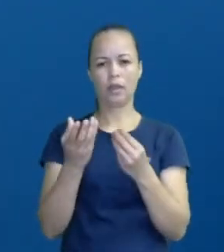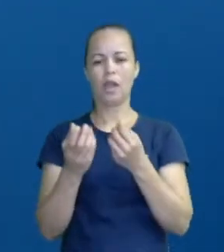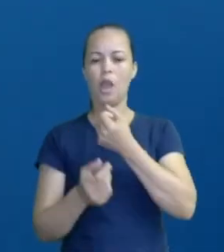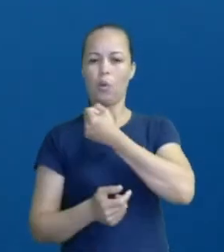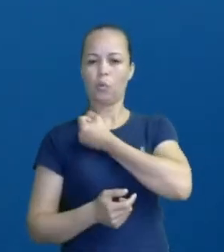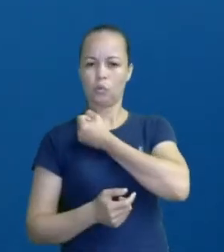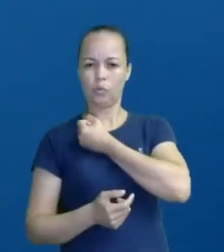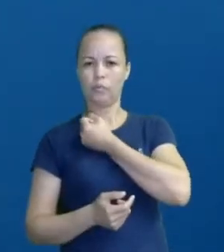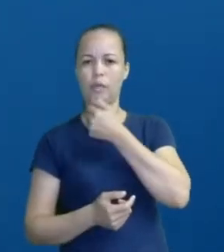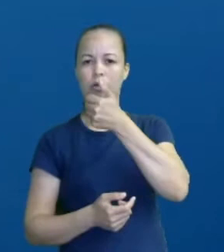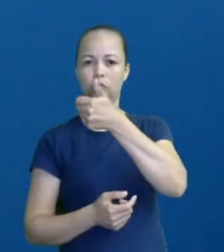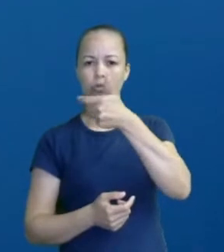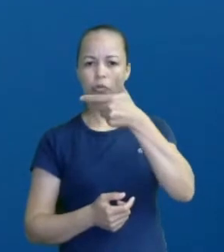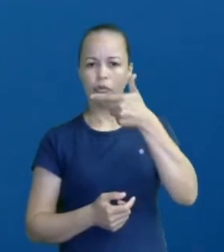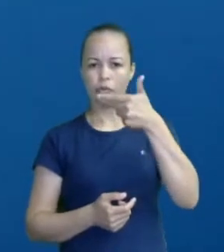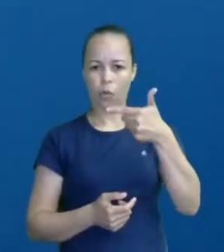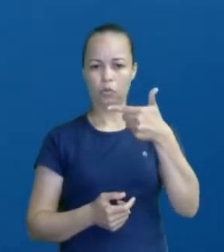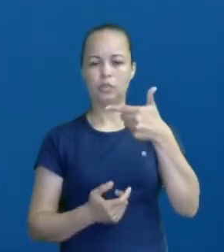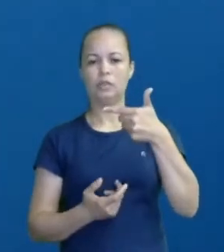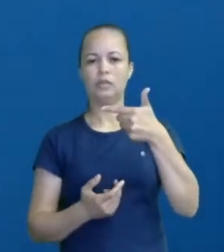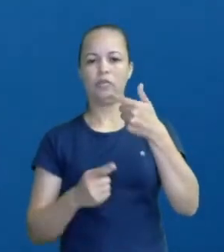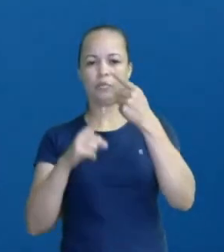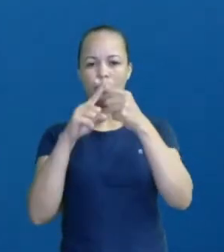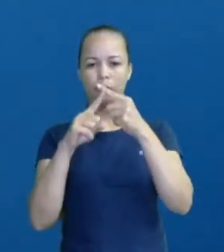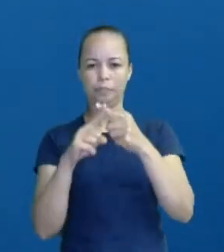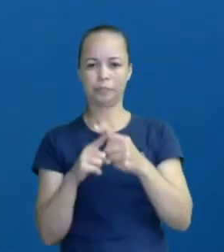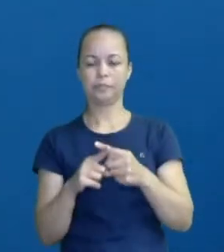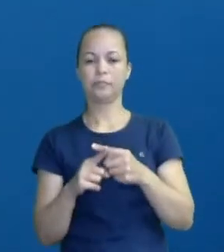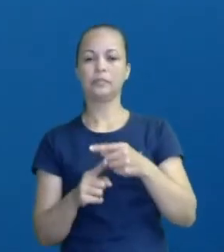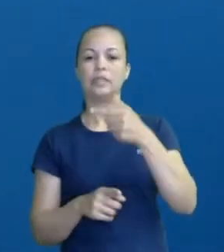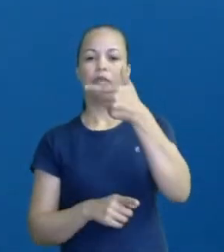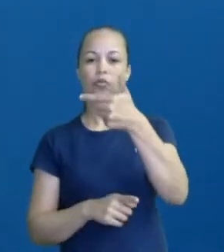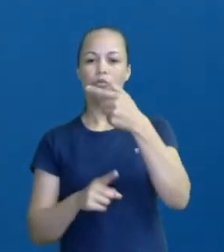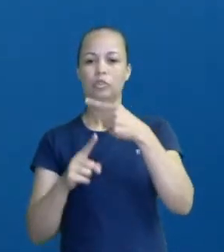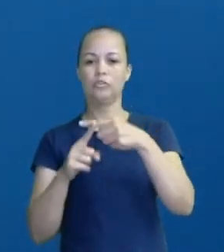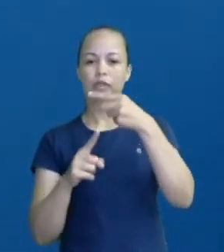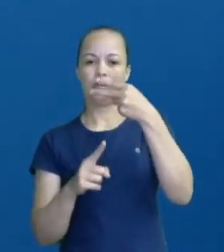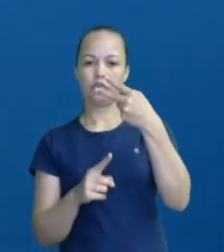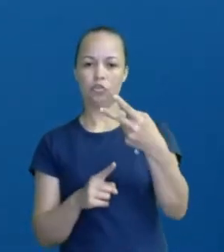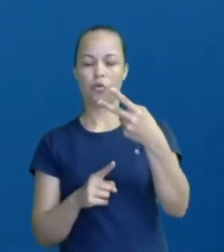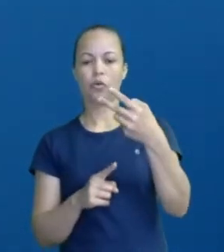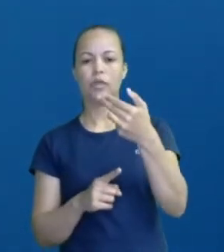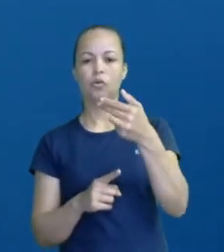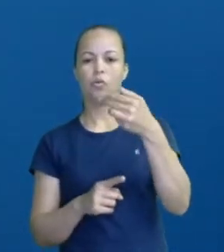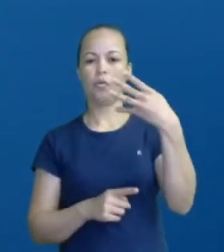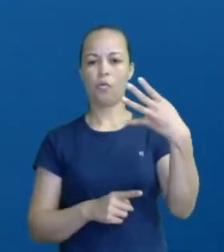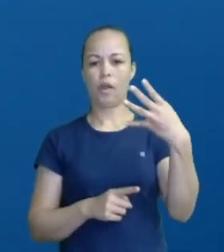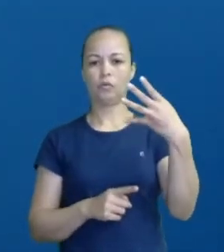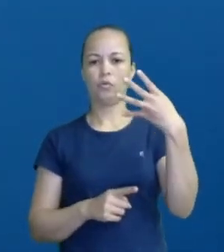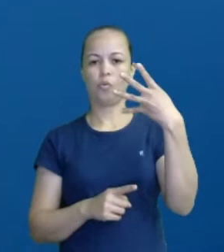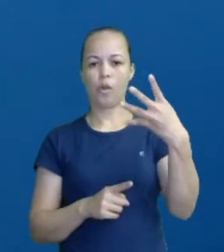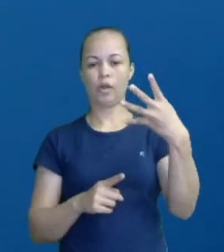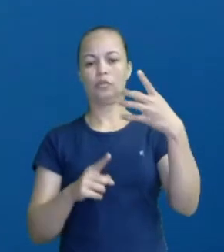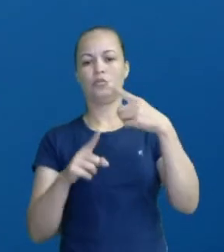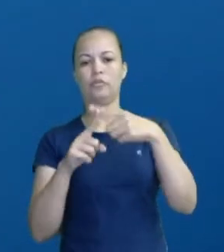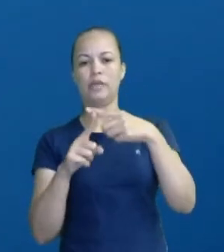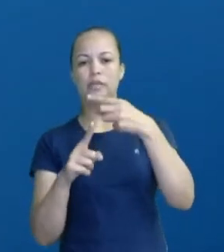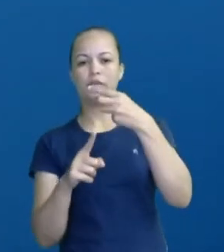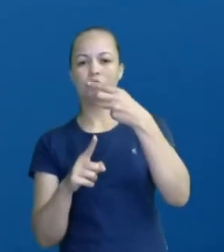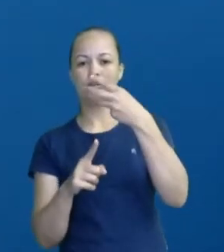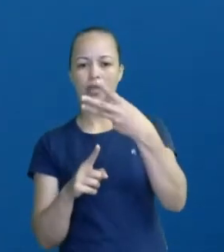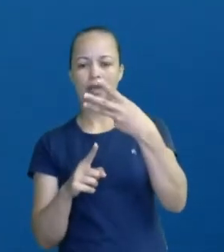número 12, vamos multiplicar. 2 vezes 2, 4. 4 vezes